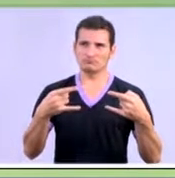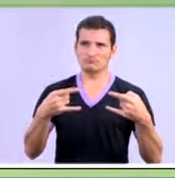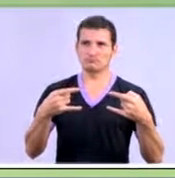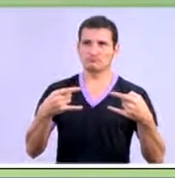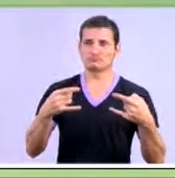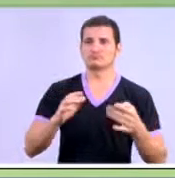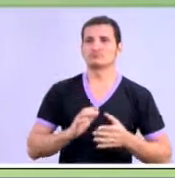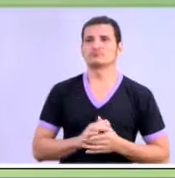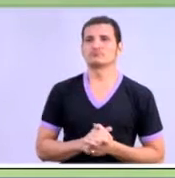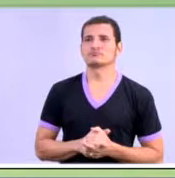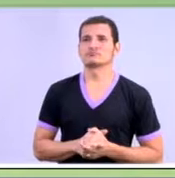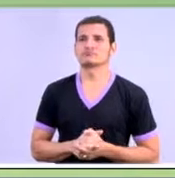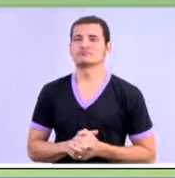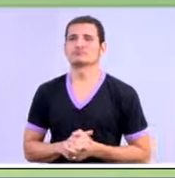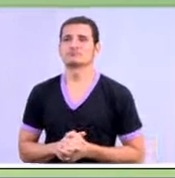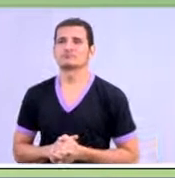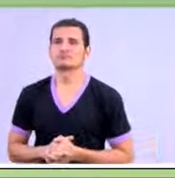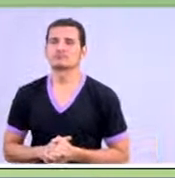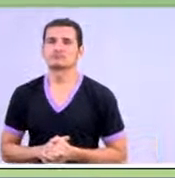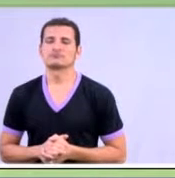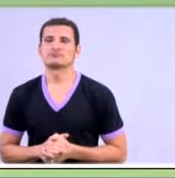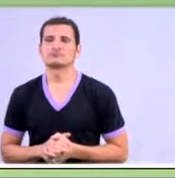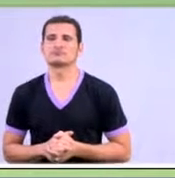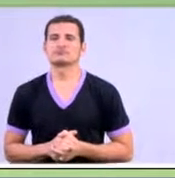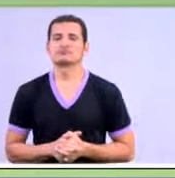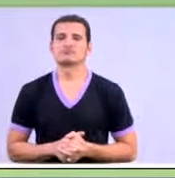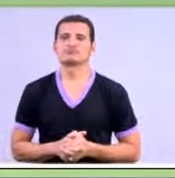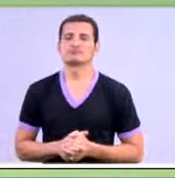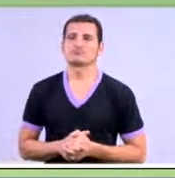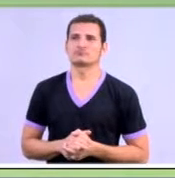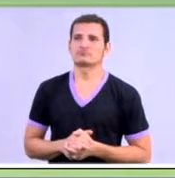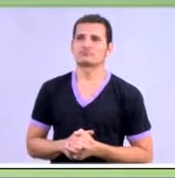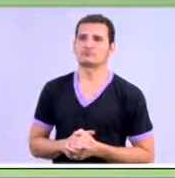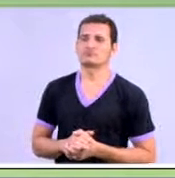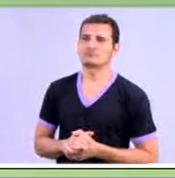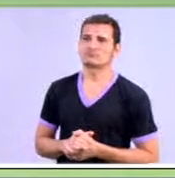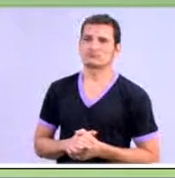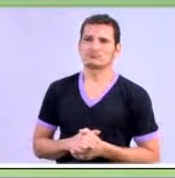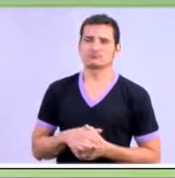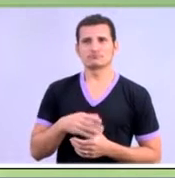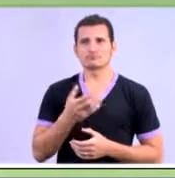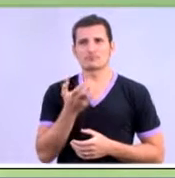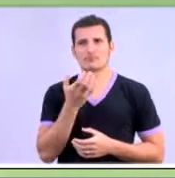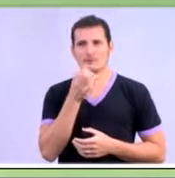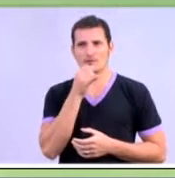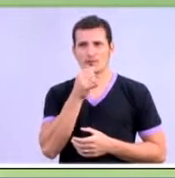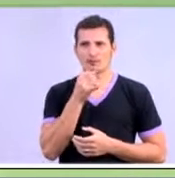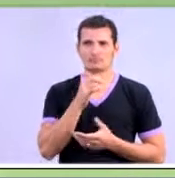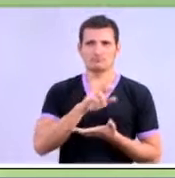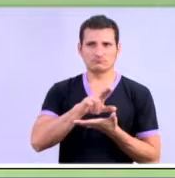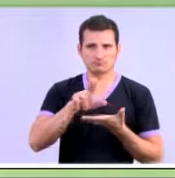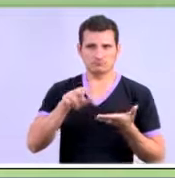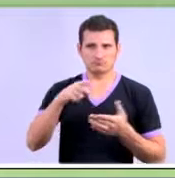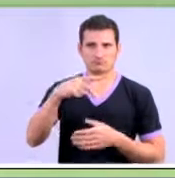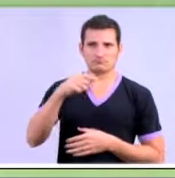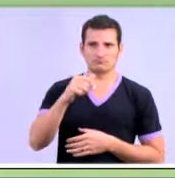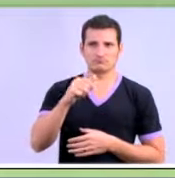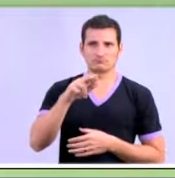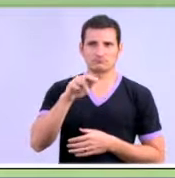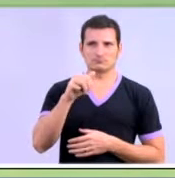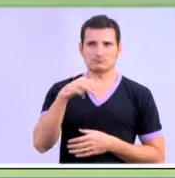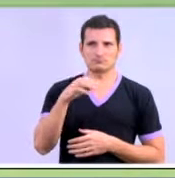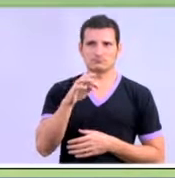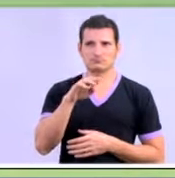ou nenhum parâmetro. A escolha é minha. Se eu quiser passar mais de um parâmetro, olha aqui.